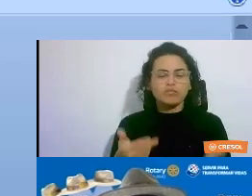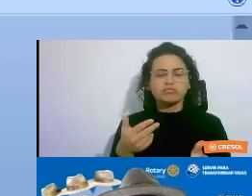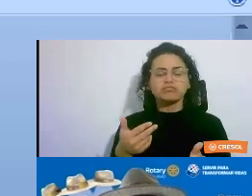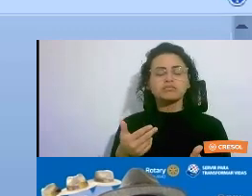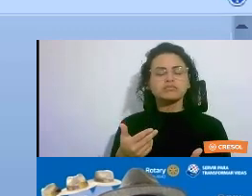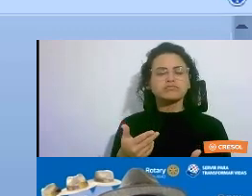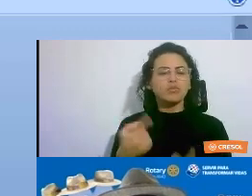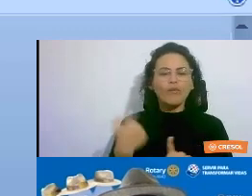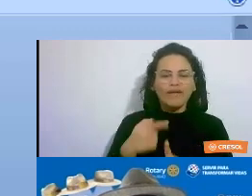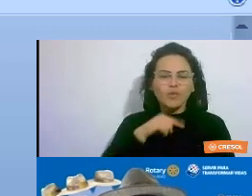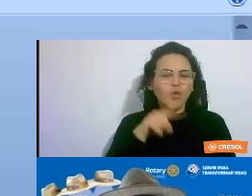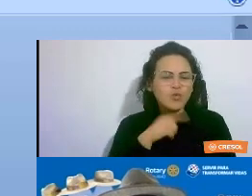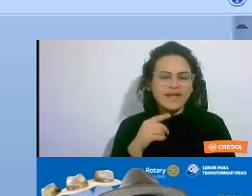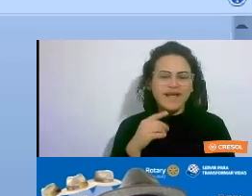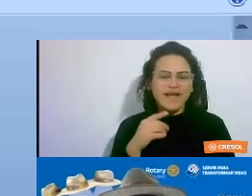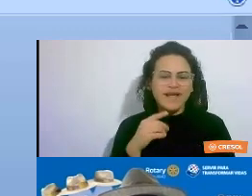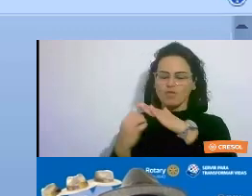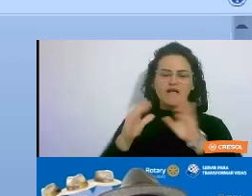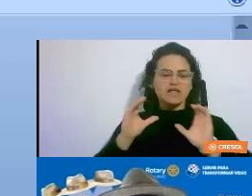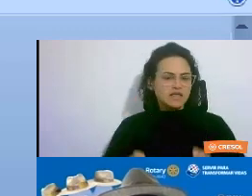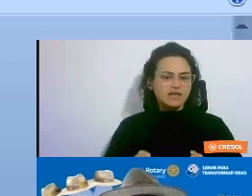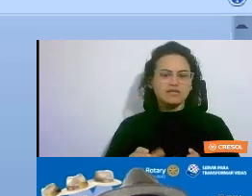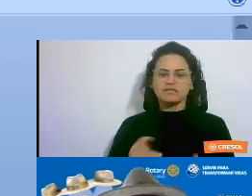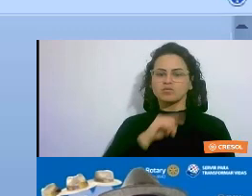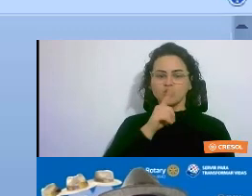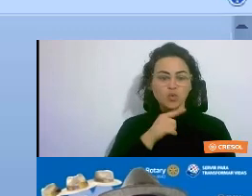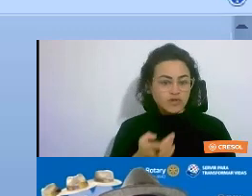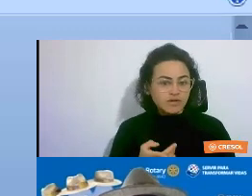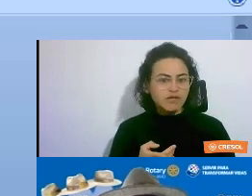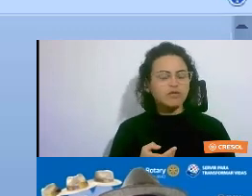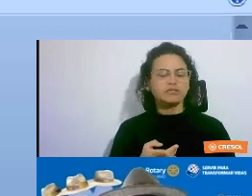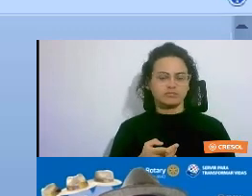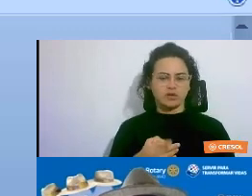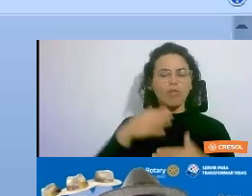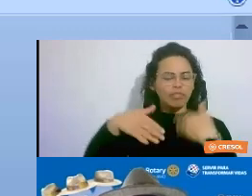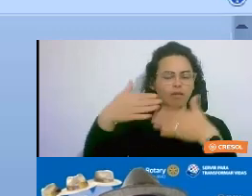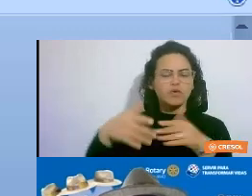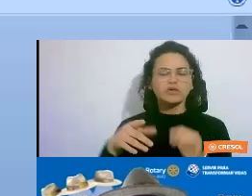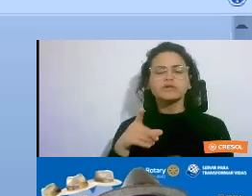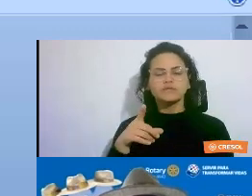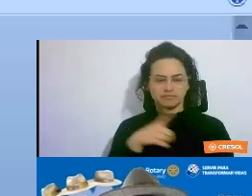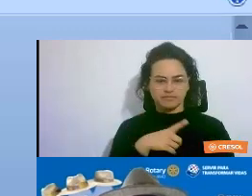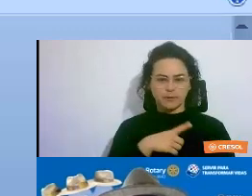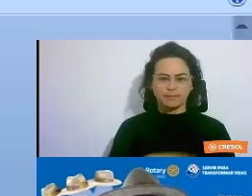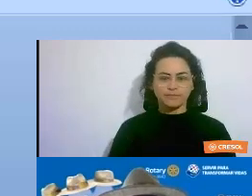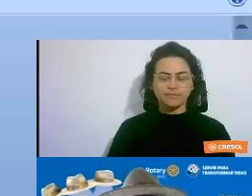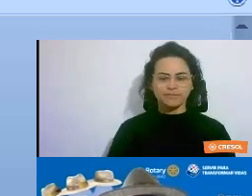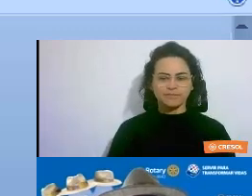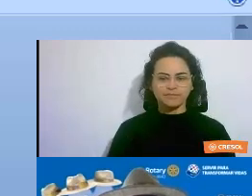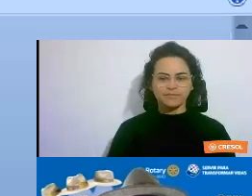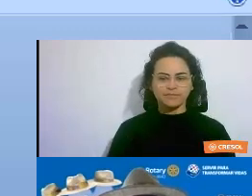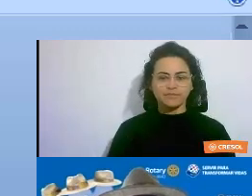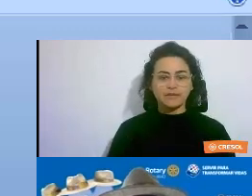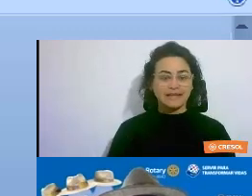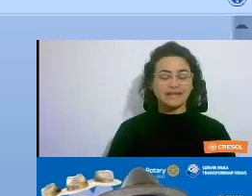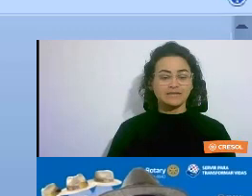acontecendo, então de que forma nós podemos melhorar, tá certo? O importante é que vocês